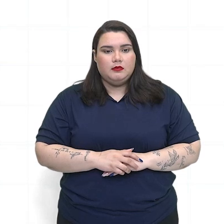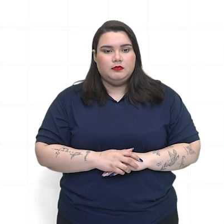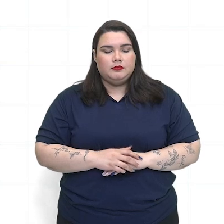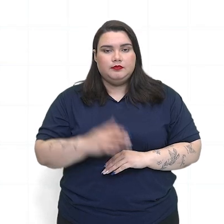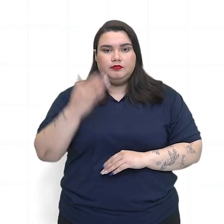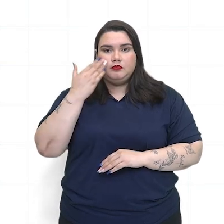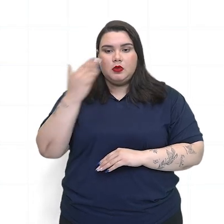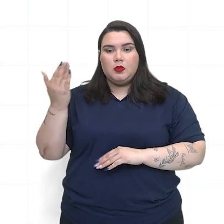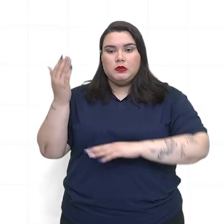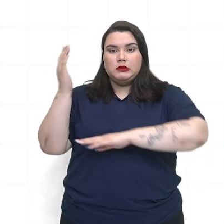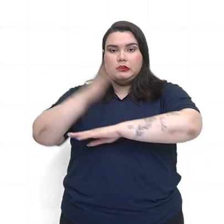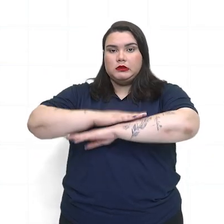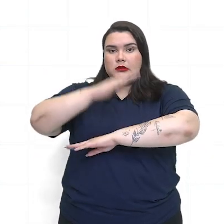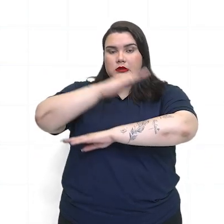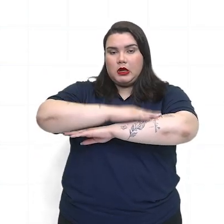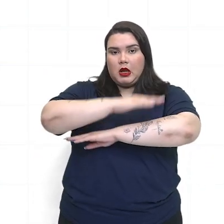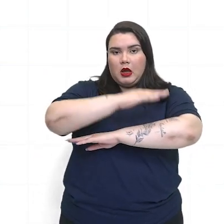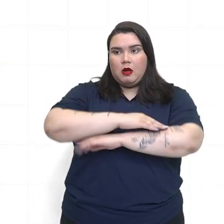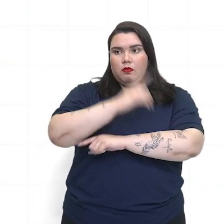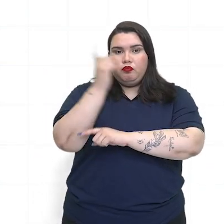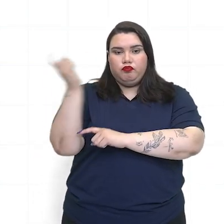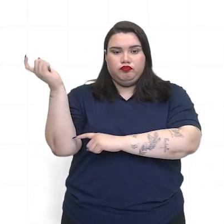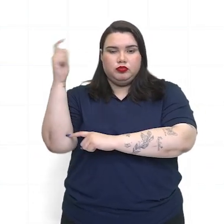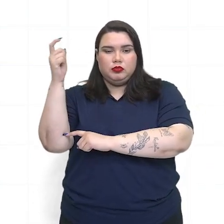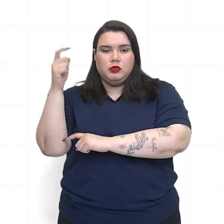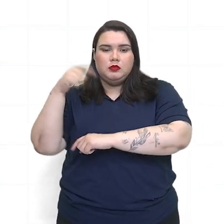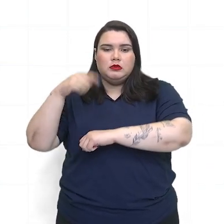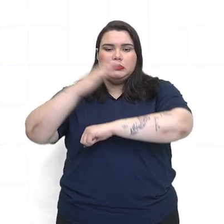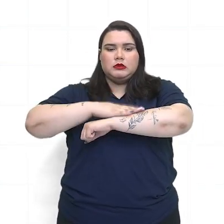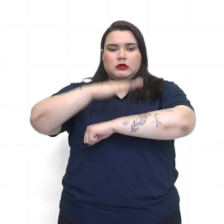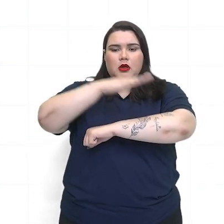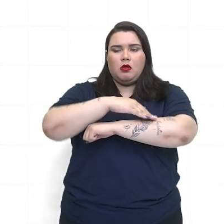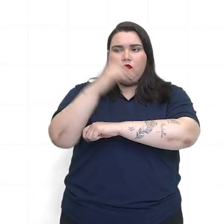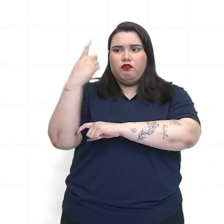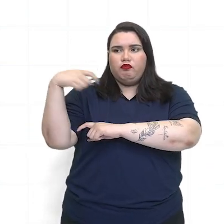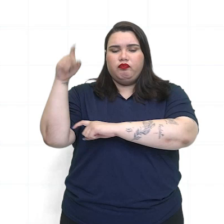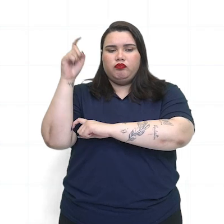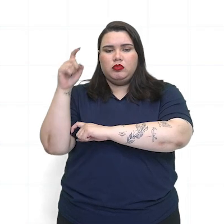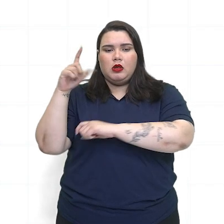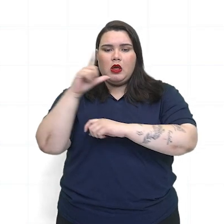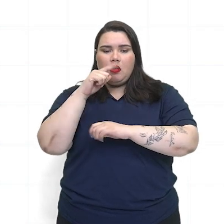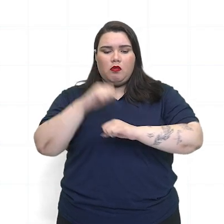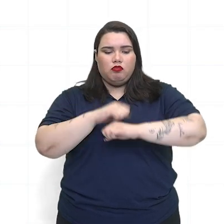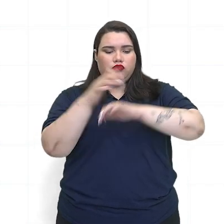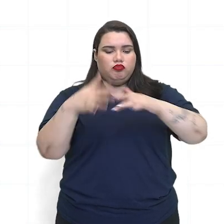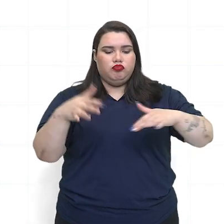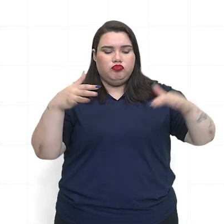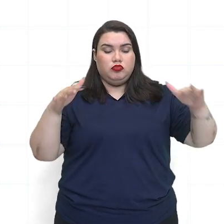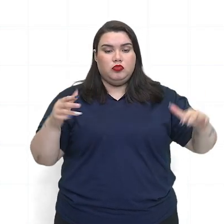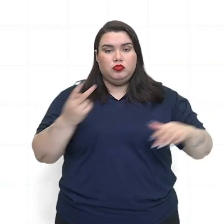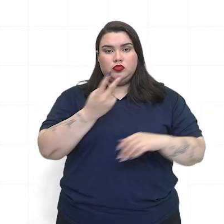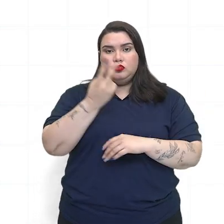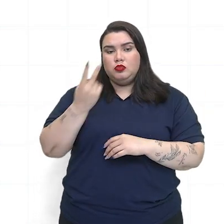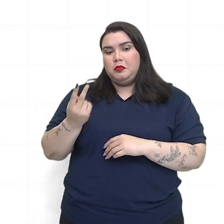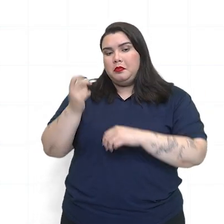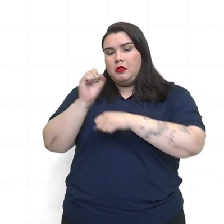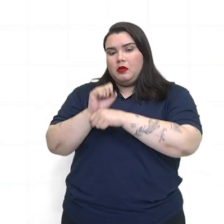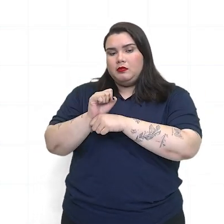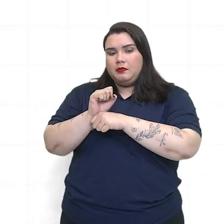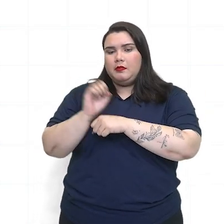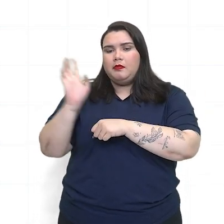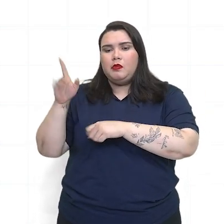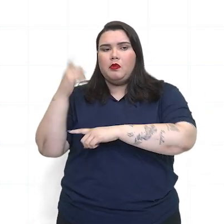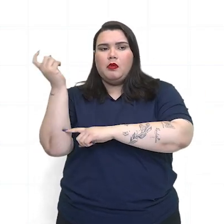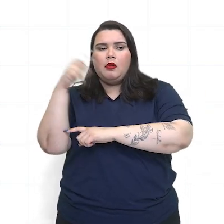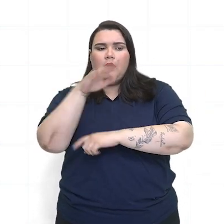O sapo e o escorpião. Era uma vez um sapo e um escorpião que estavam parados à margem de um rio. Você me carrega nas